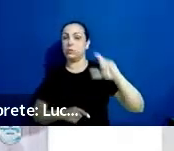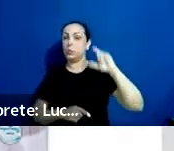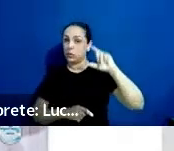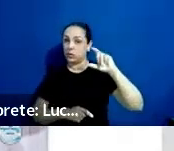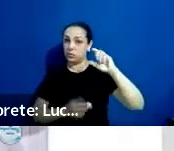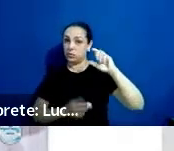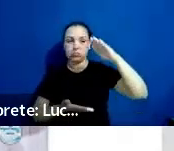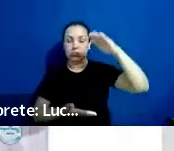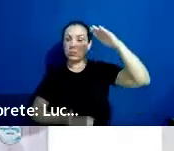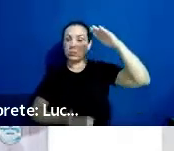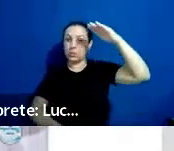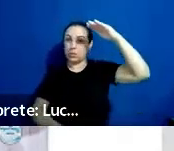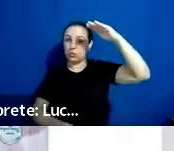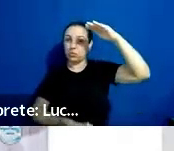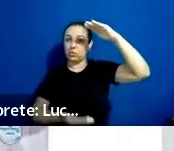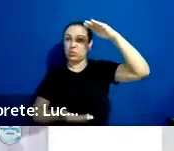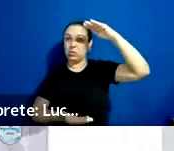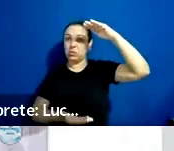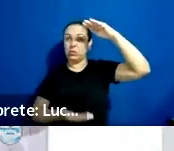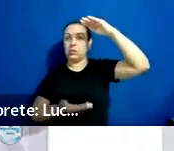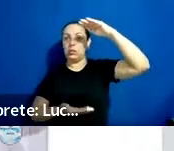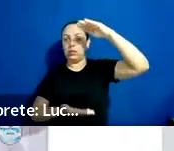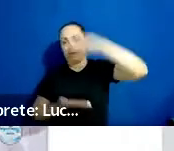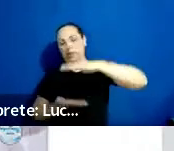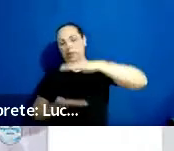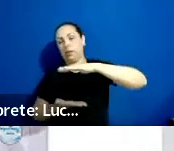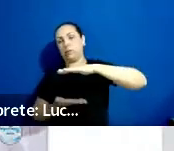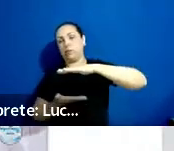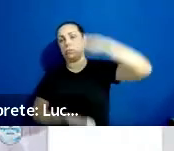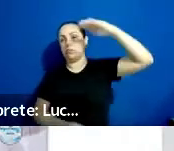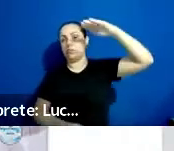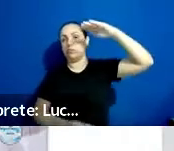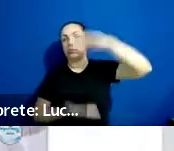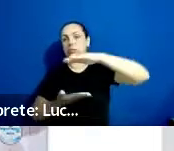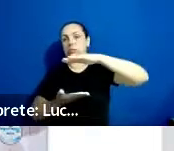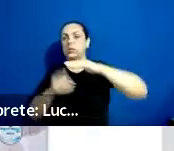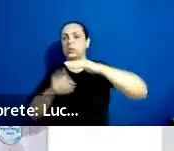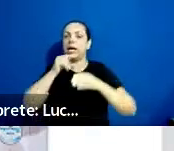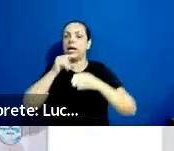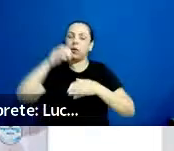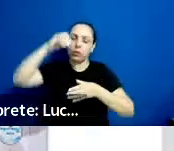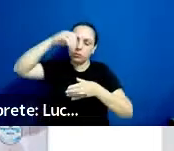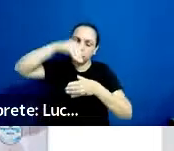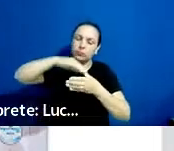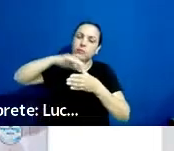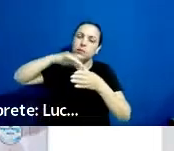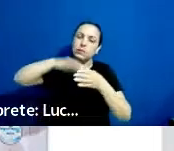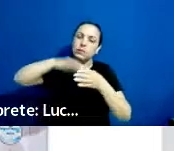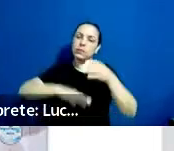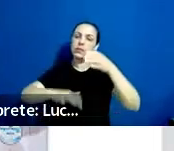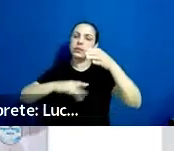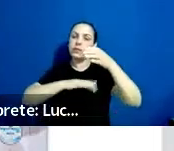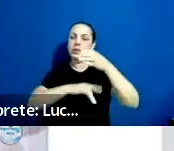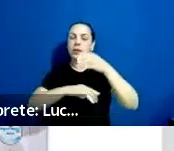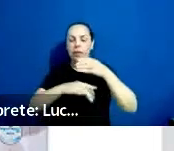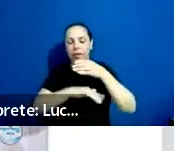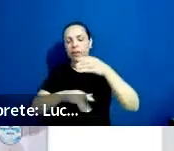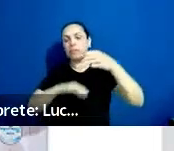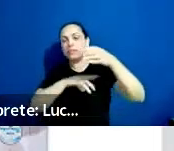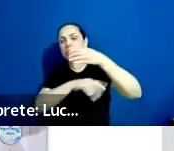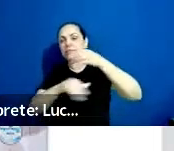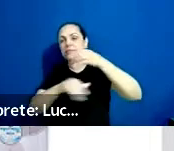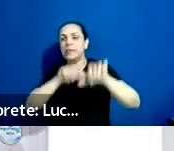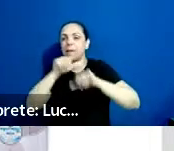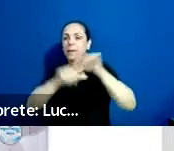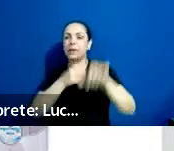de barro, coloca dentro de uma jarra. Basta 20 minutinhos submerso em água e a água já está completamente